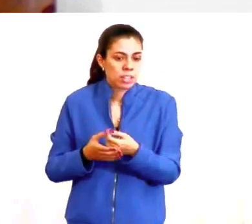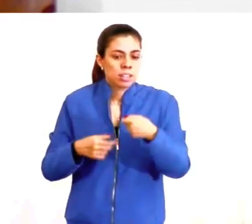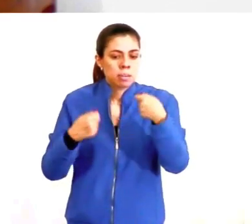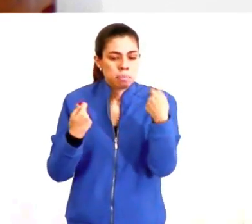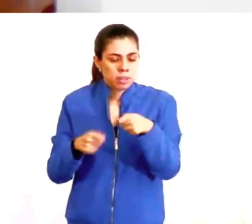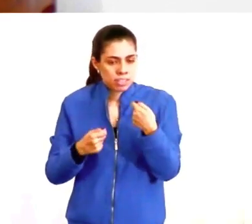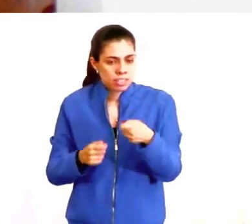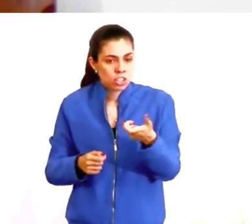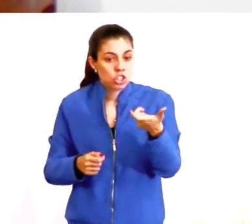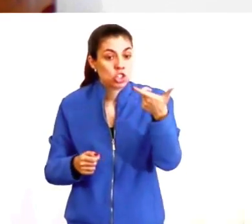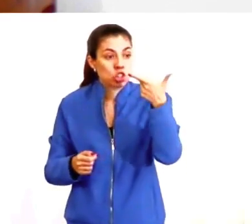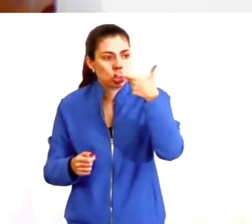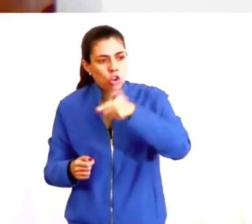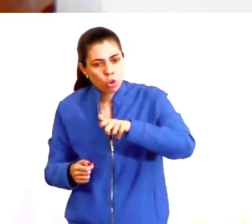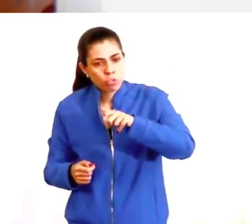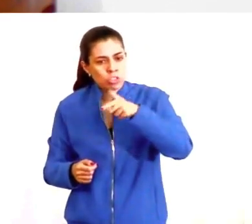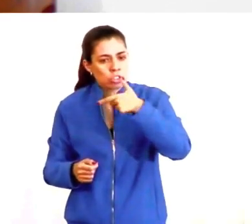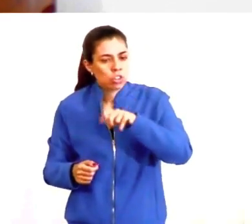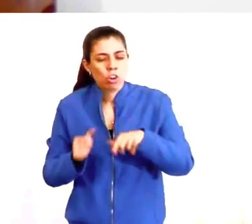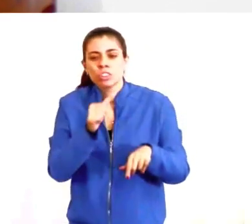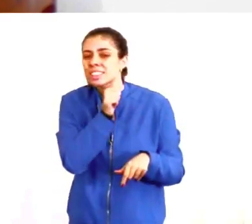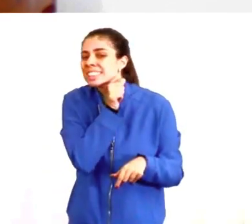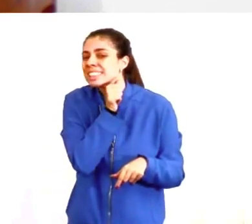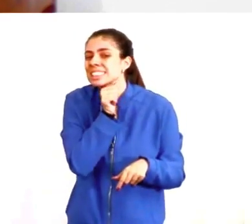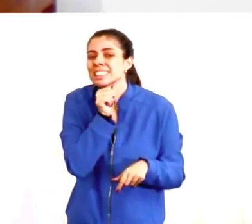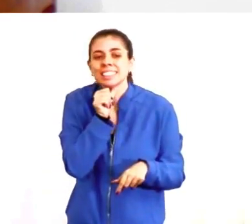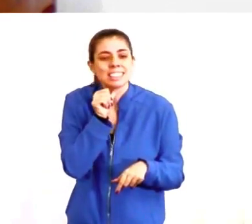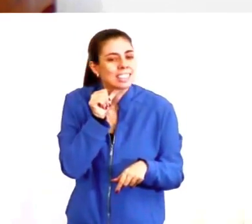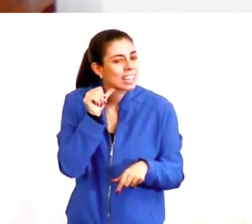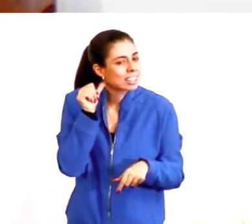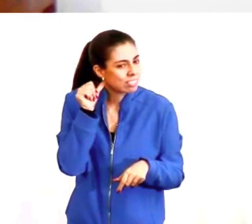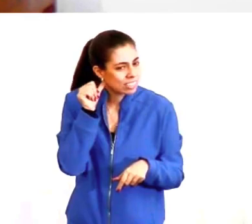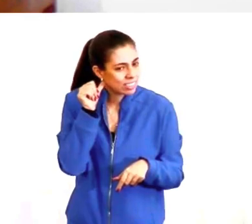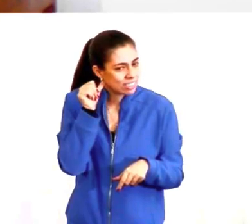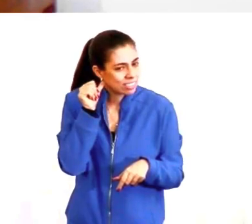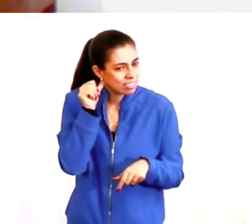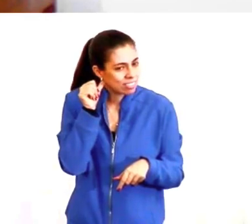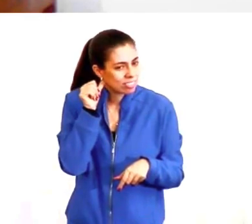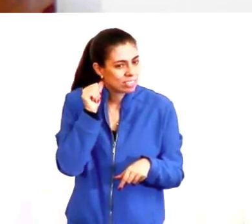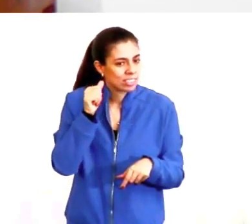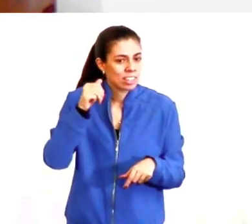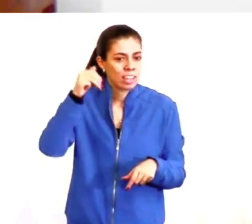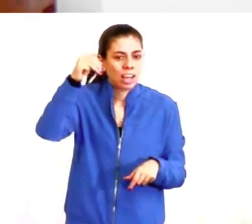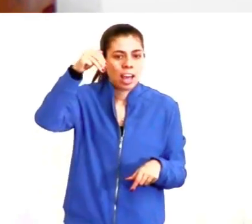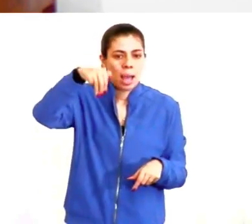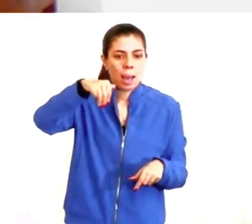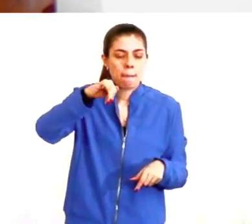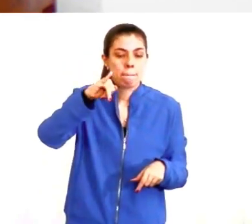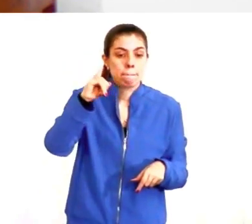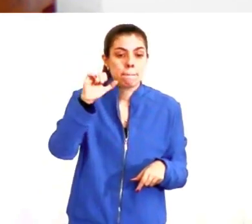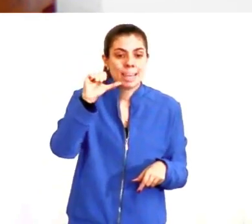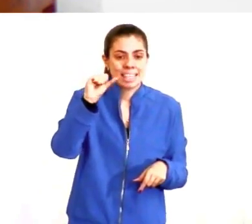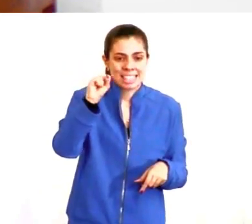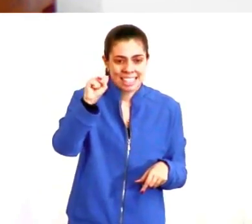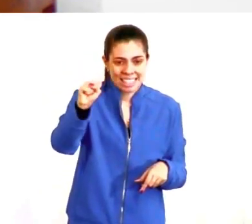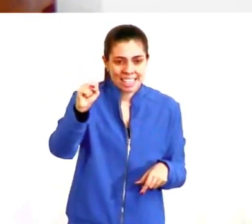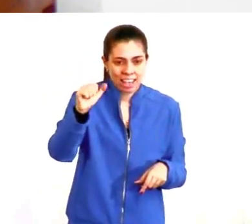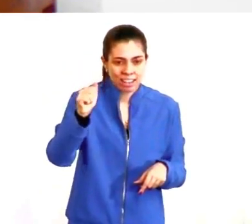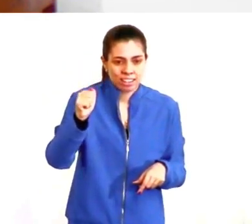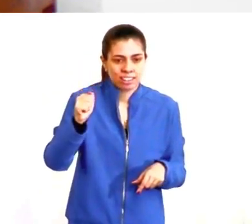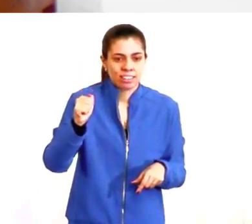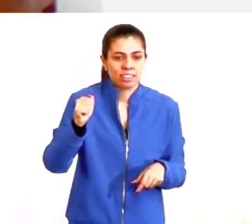sinagogal, que é adotada pelos reformadores. Os reformadores adotam a liturgia em que a